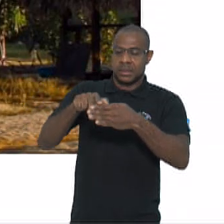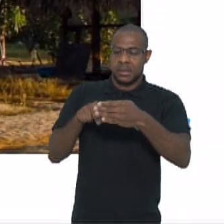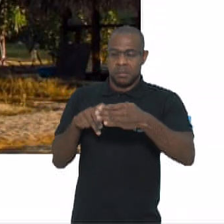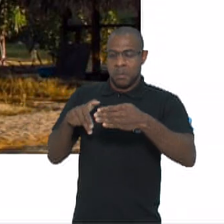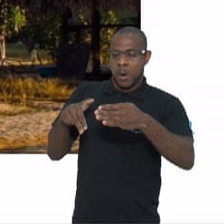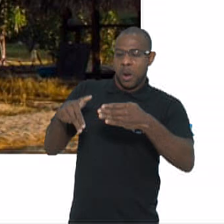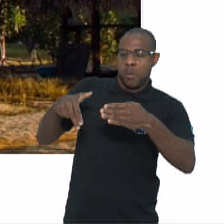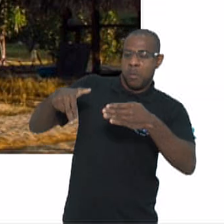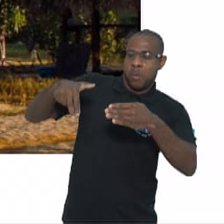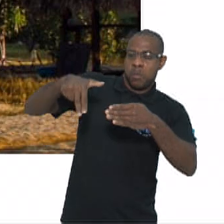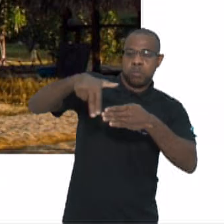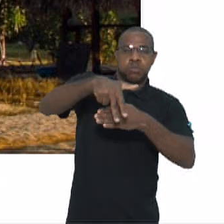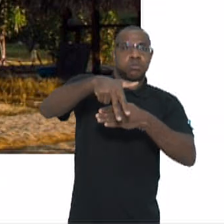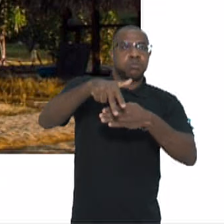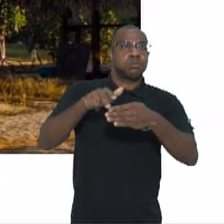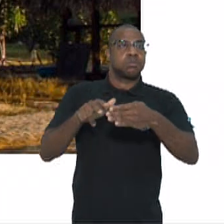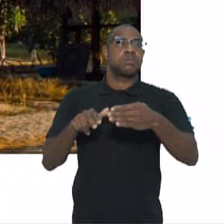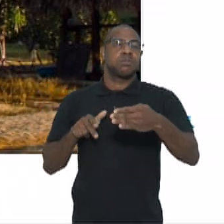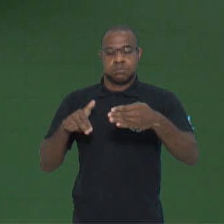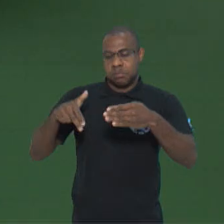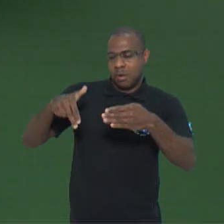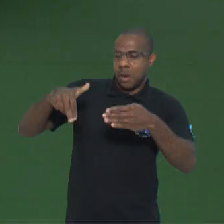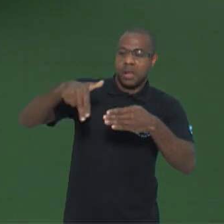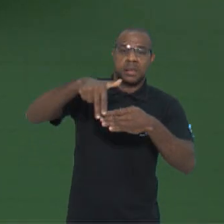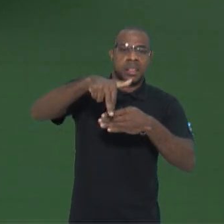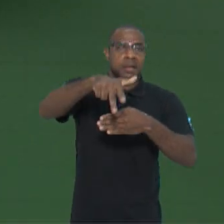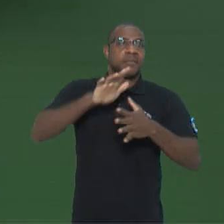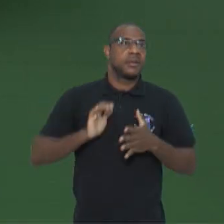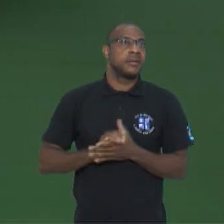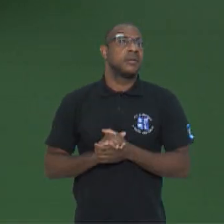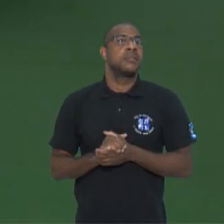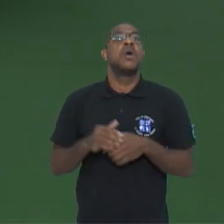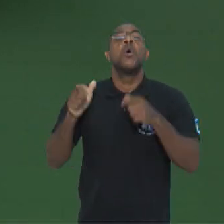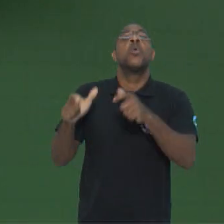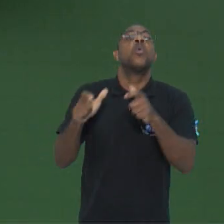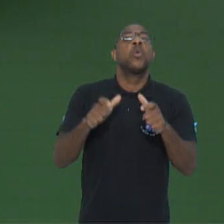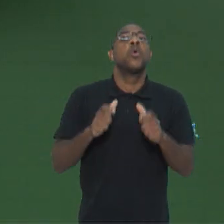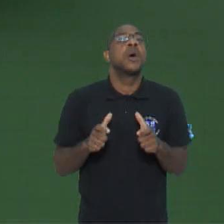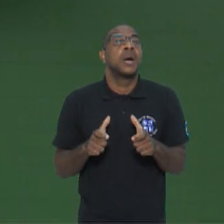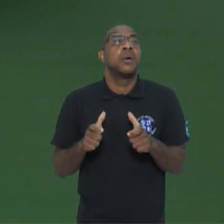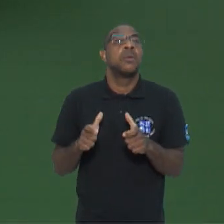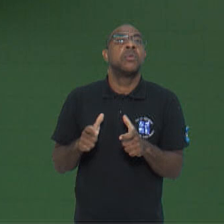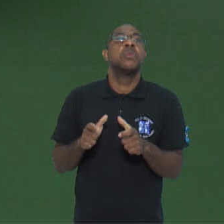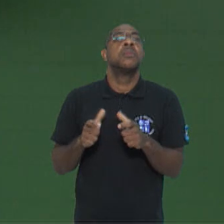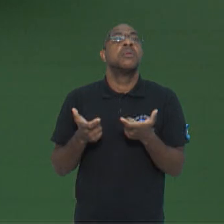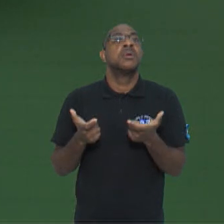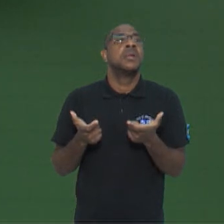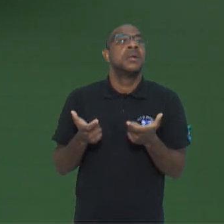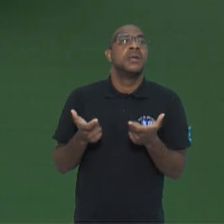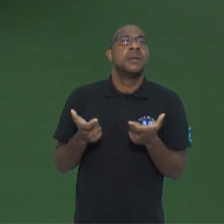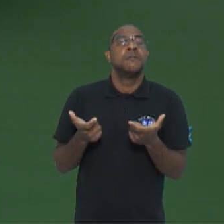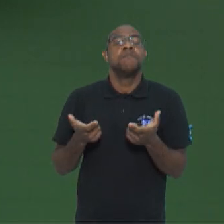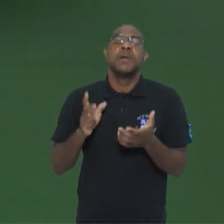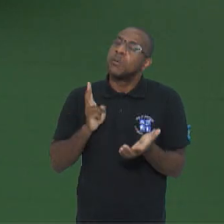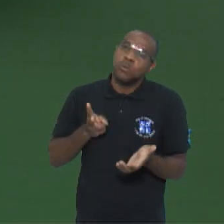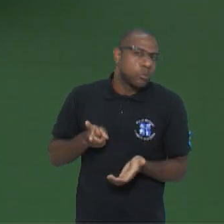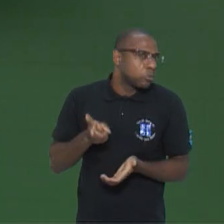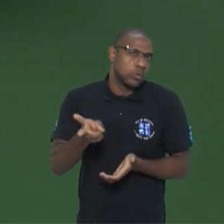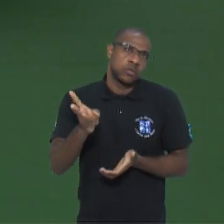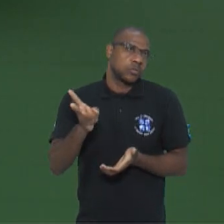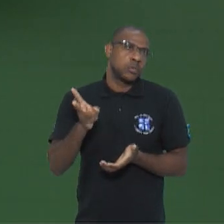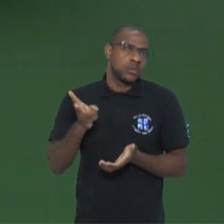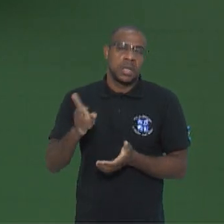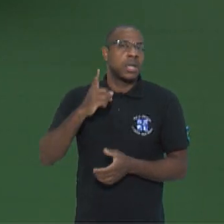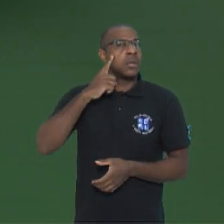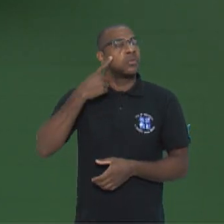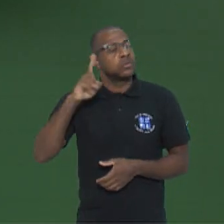montanhista ele precisa pernoitar, ele precisa acampar em algum local durante o percurso para continuar no segundo dia,